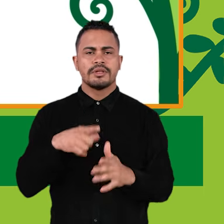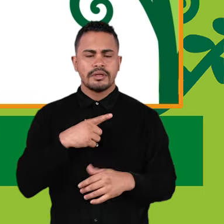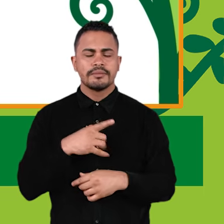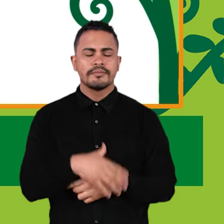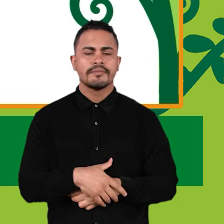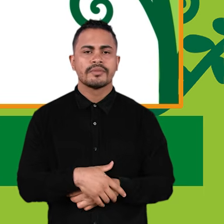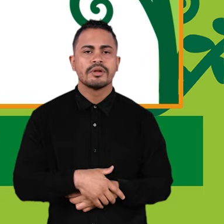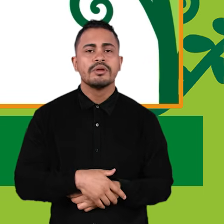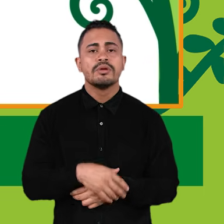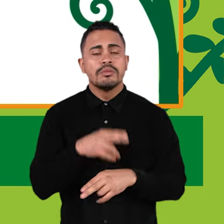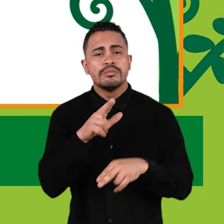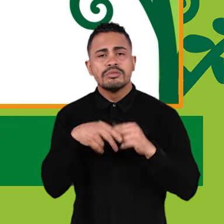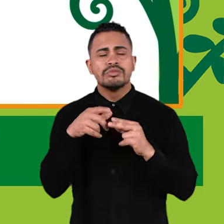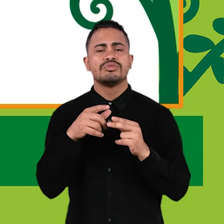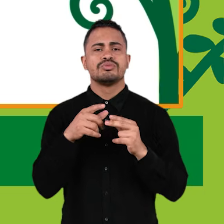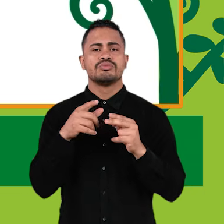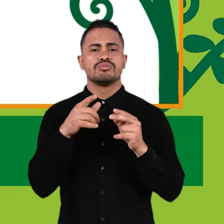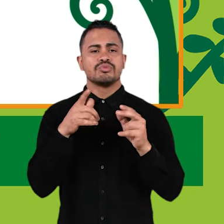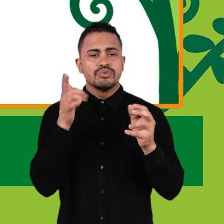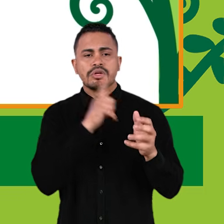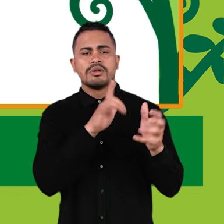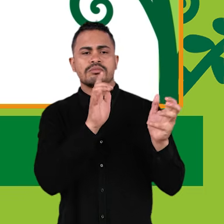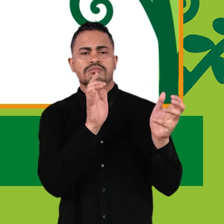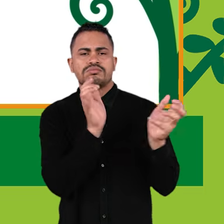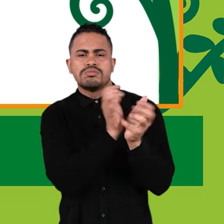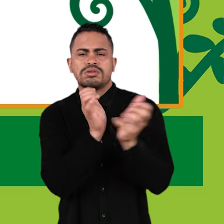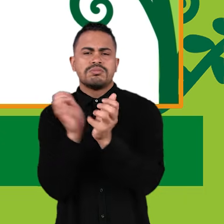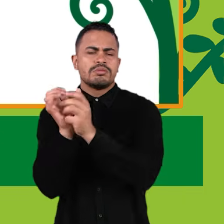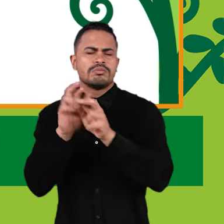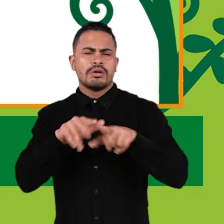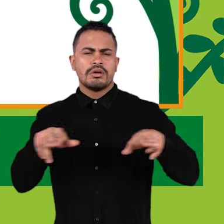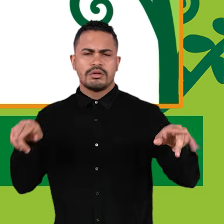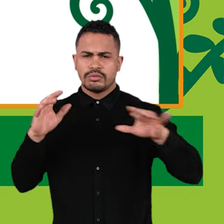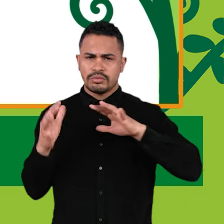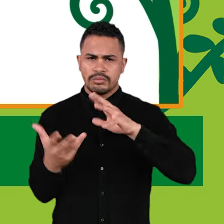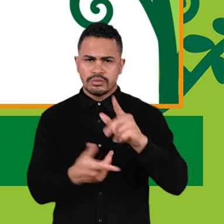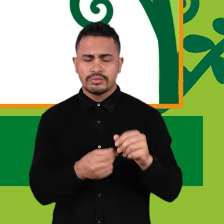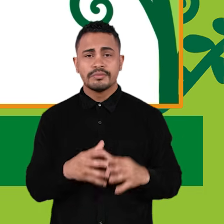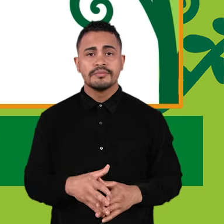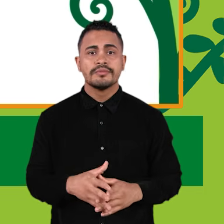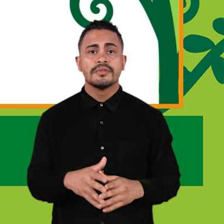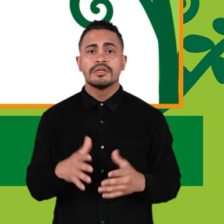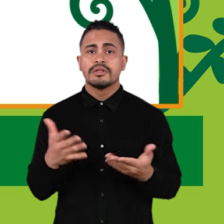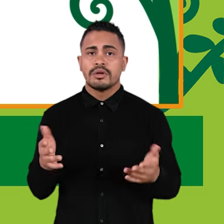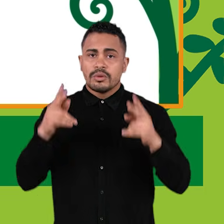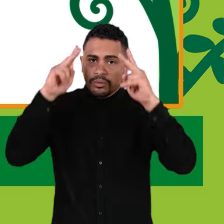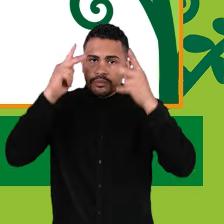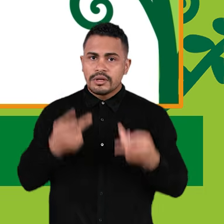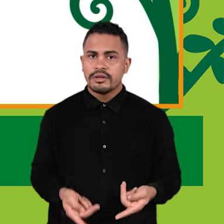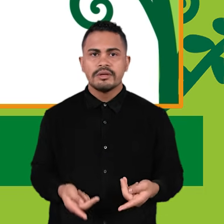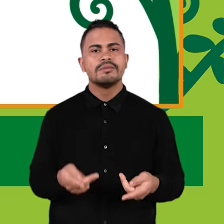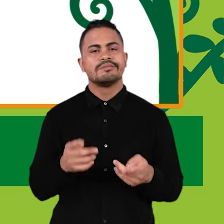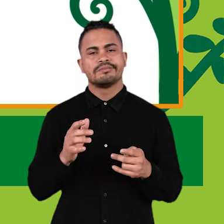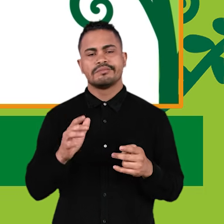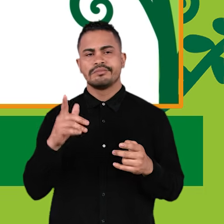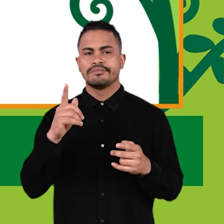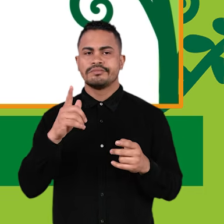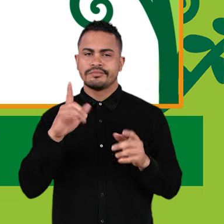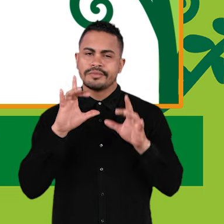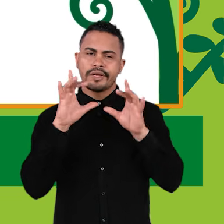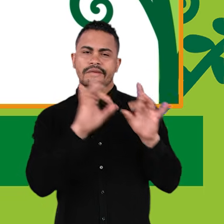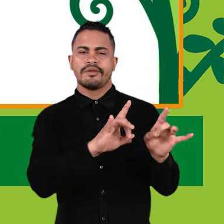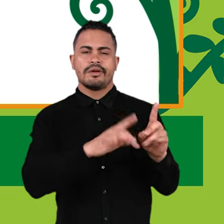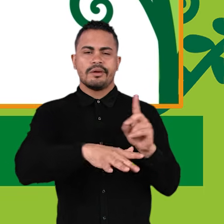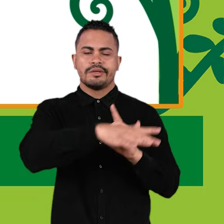isso corroborando para a biodiversidade do nosso planeta. Os humanos, como sempre, têm ações que vão interferir